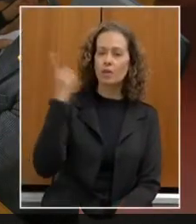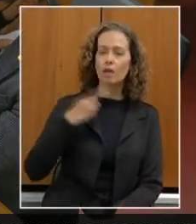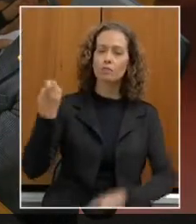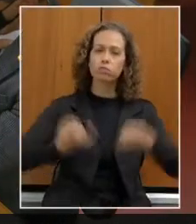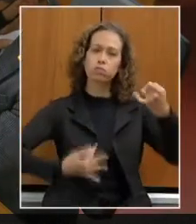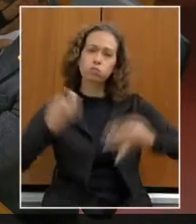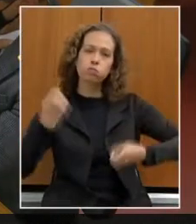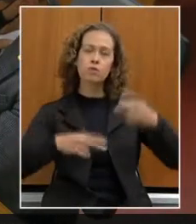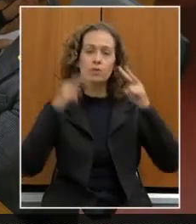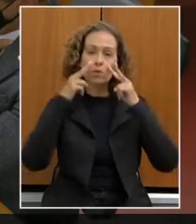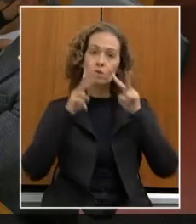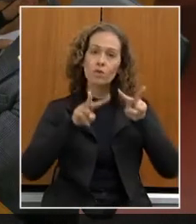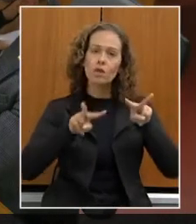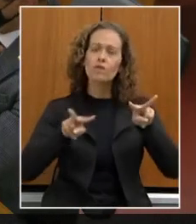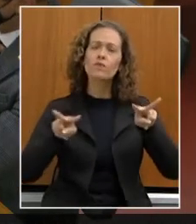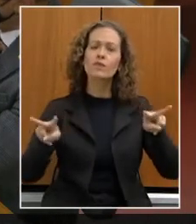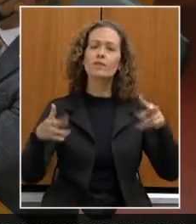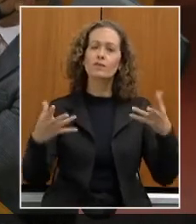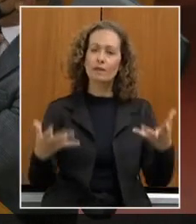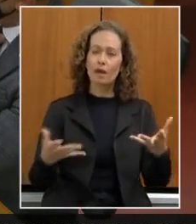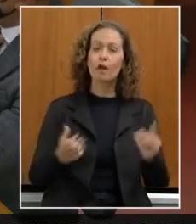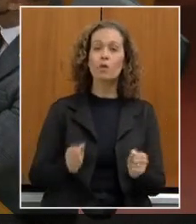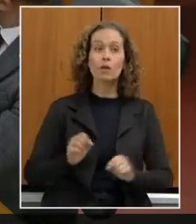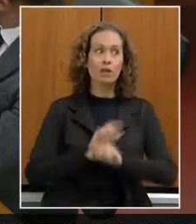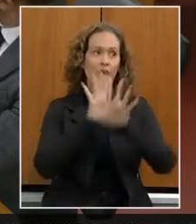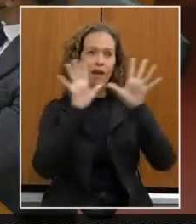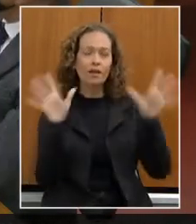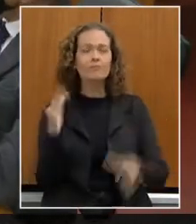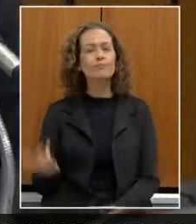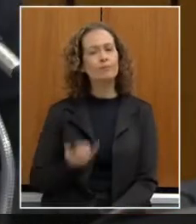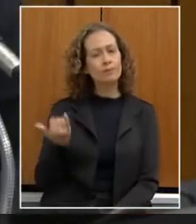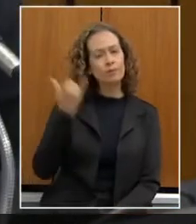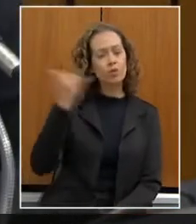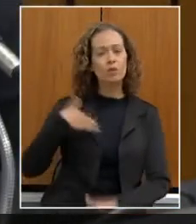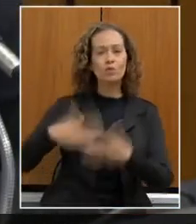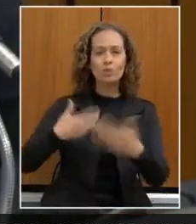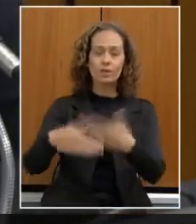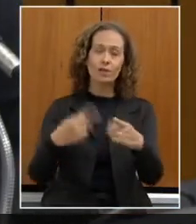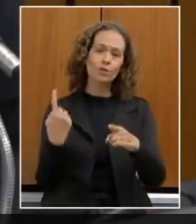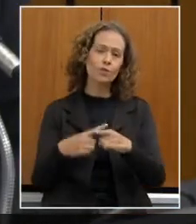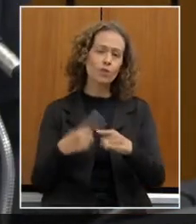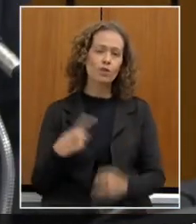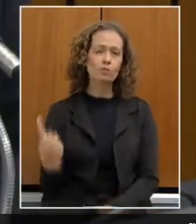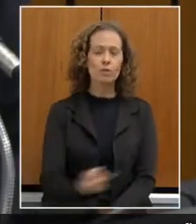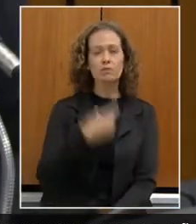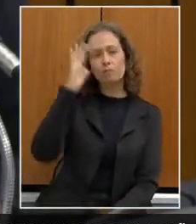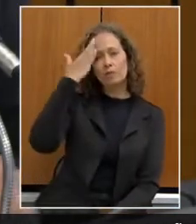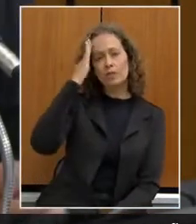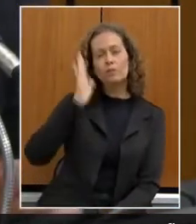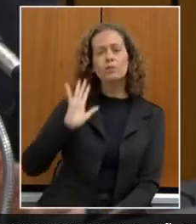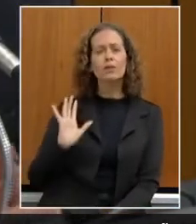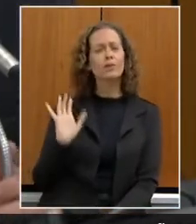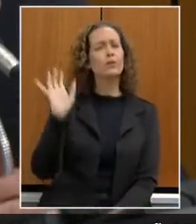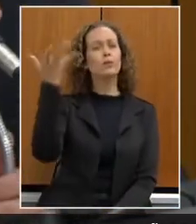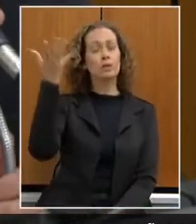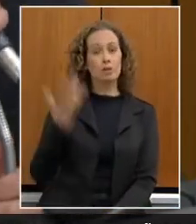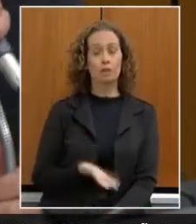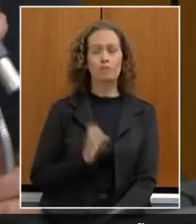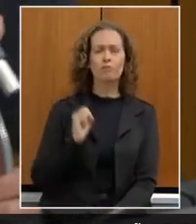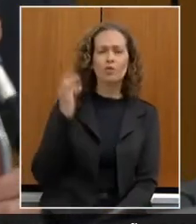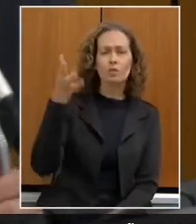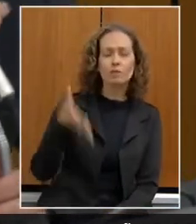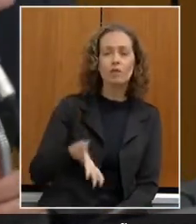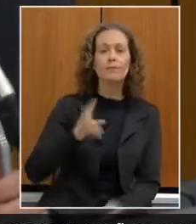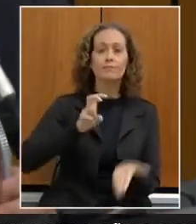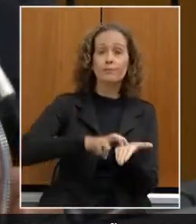essa visão lá da ponta mais uma um importante processo para que a gente entenda o que está acontecendo então é de madrugada